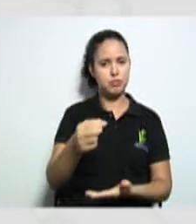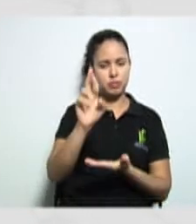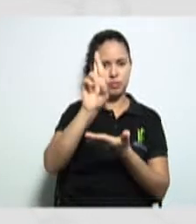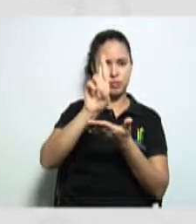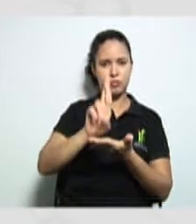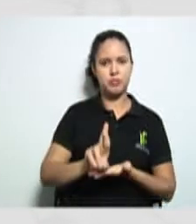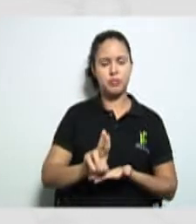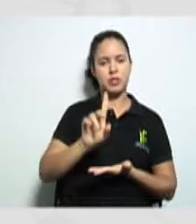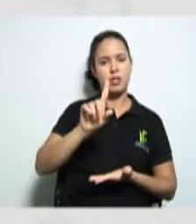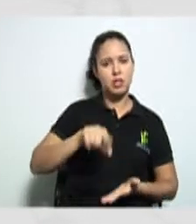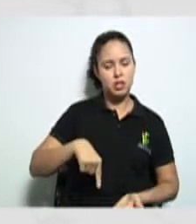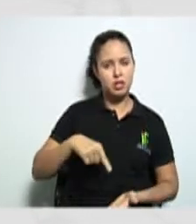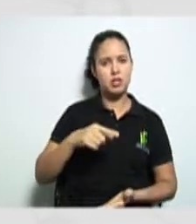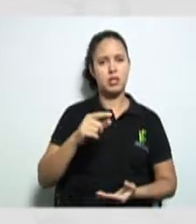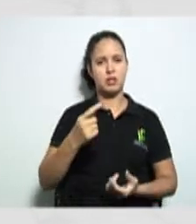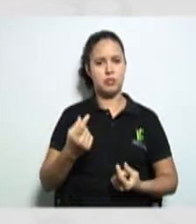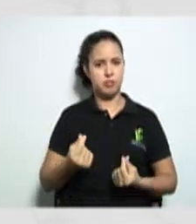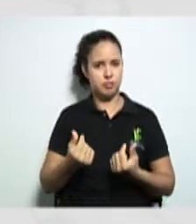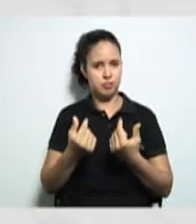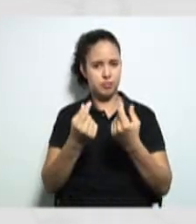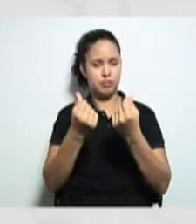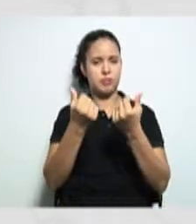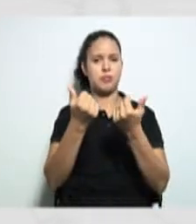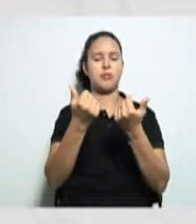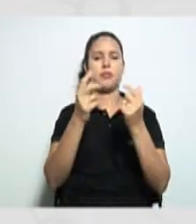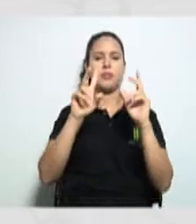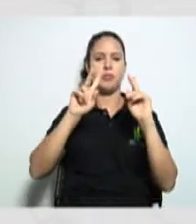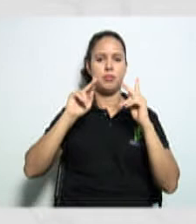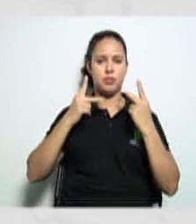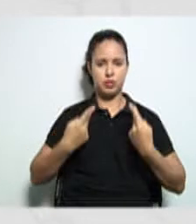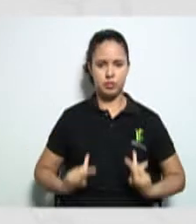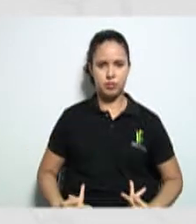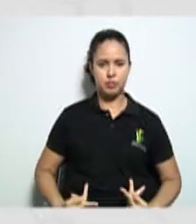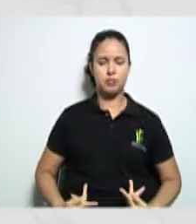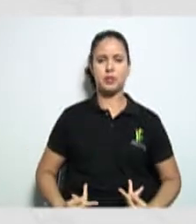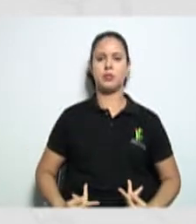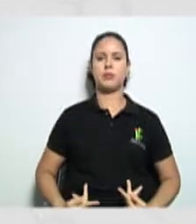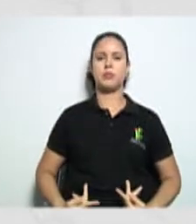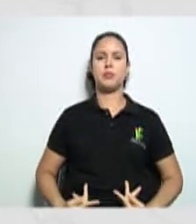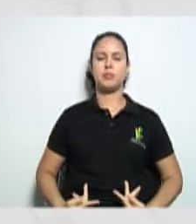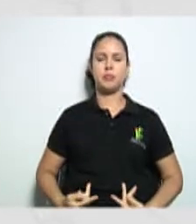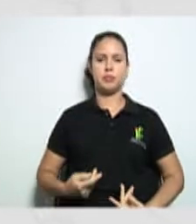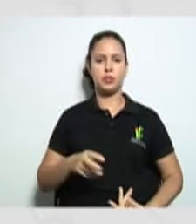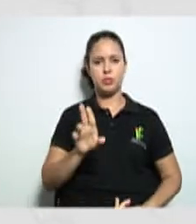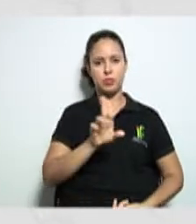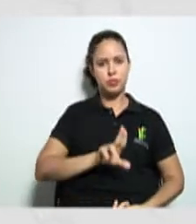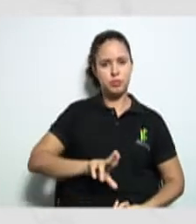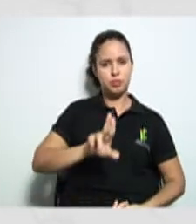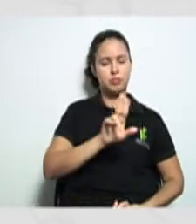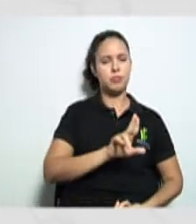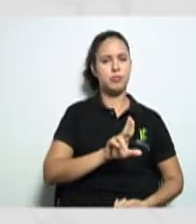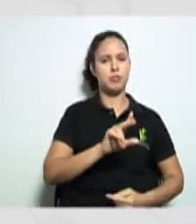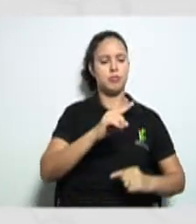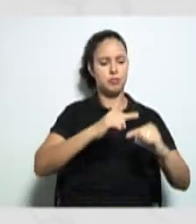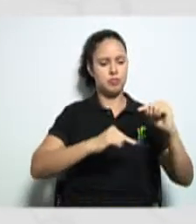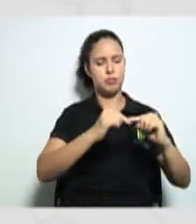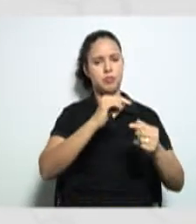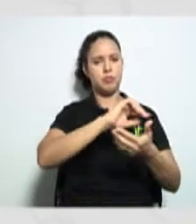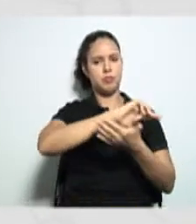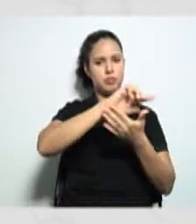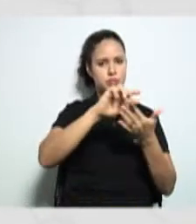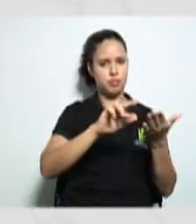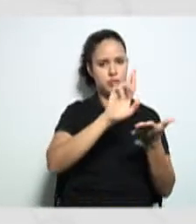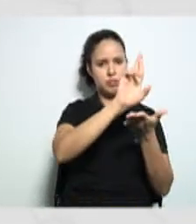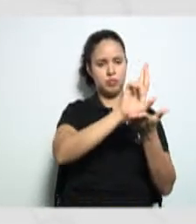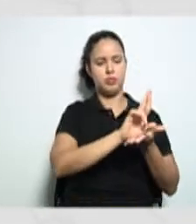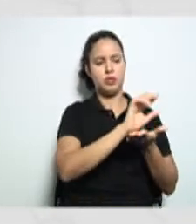humano. Ele é o único capaz de gerar riqueza utilizando os demais recursos existentes e disponível para a empresa.